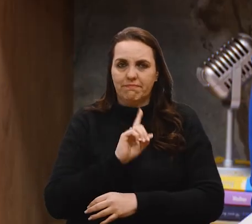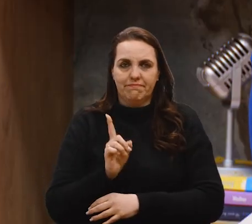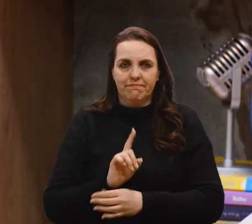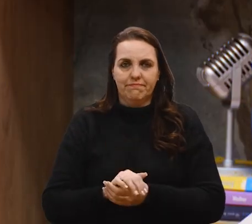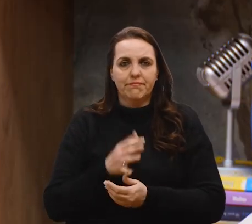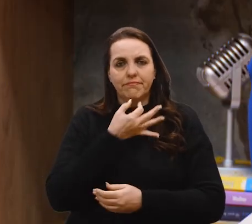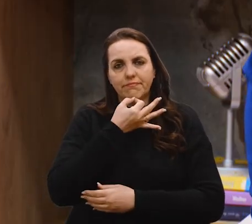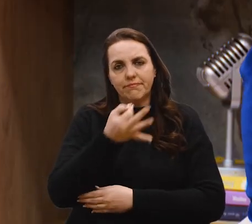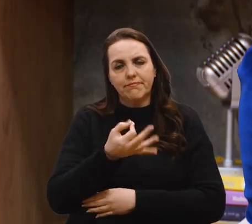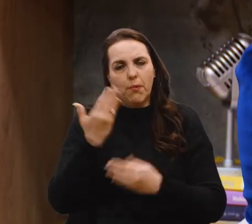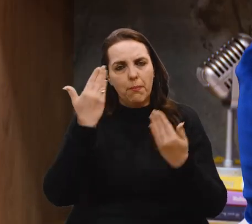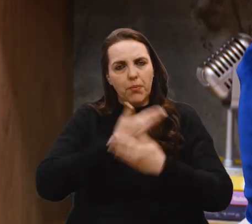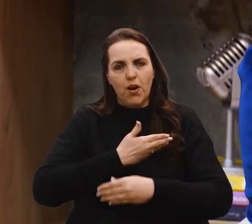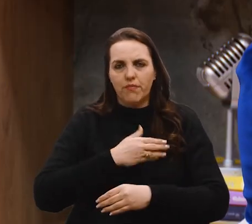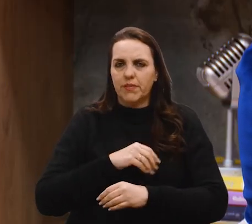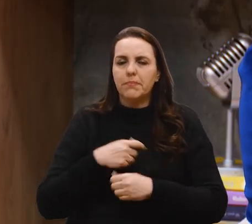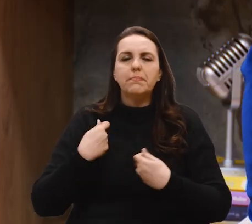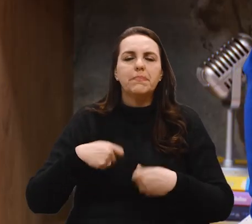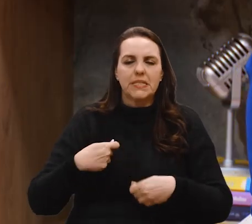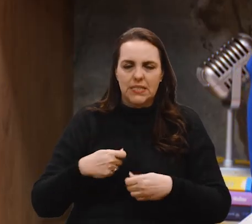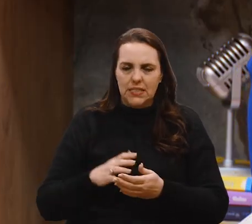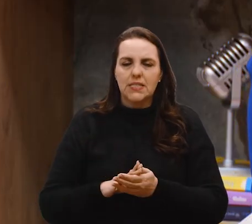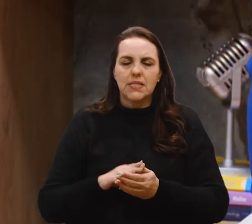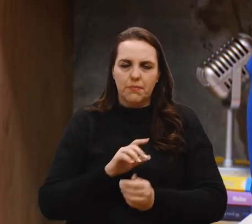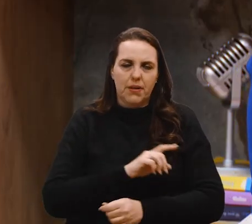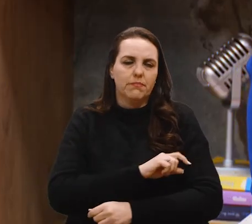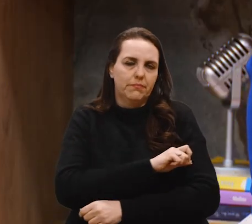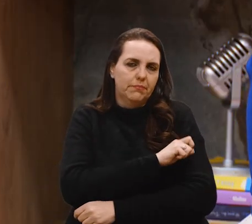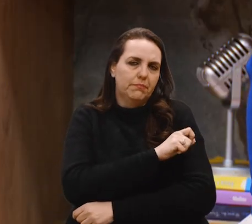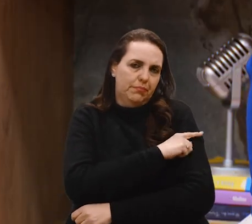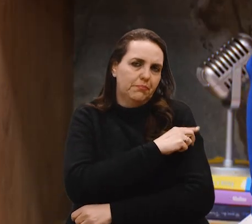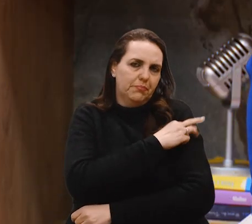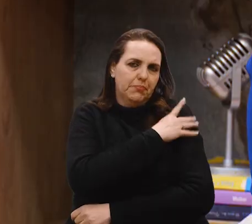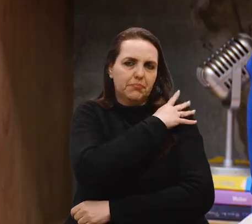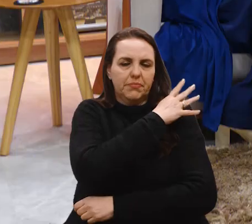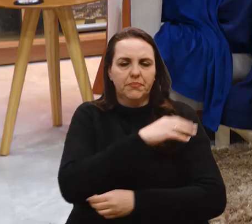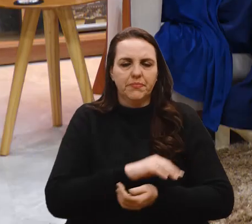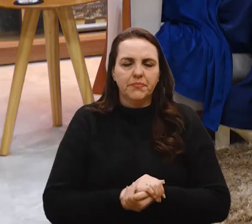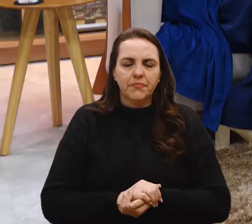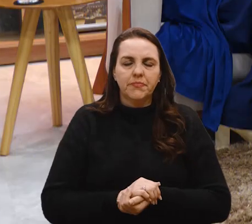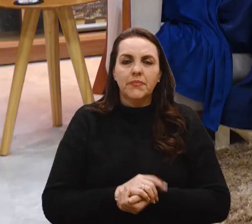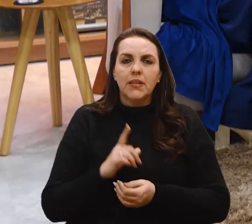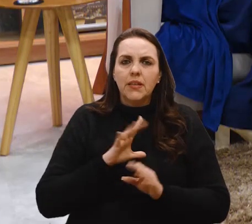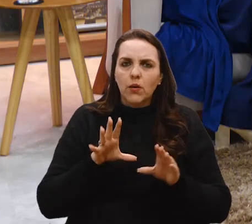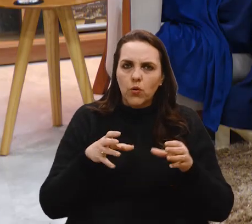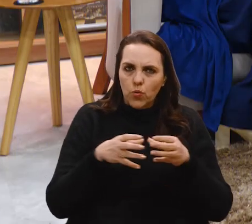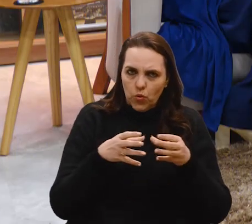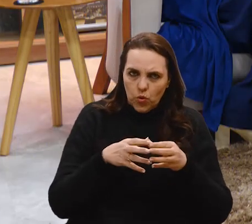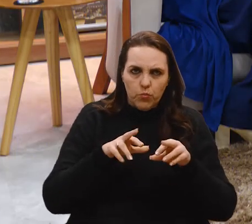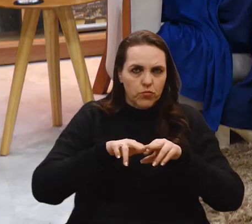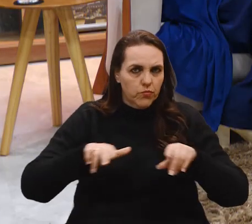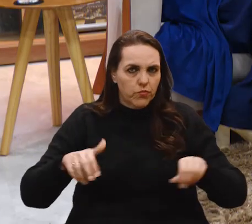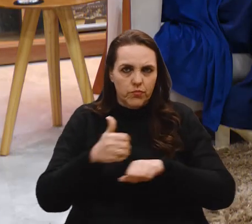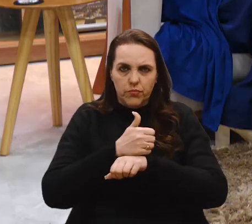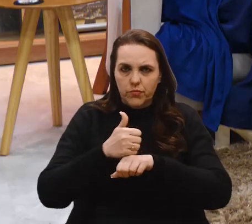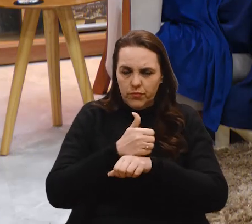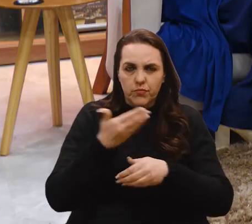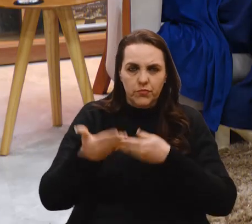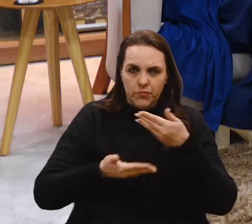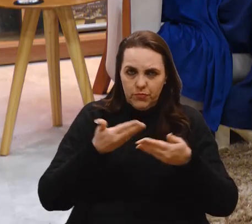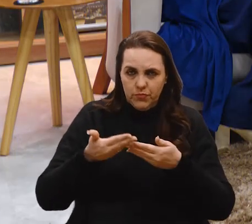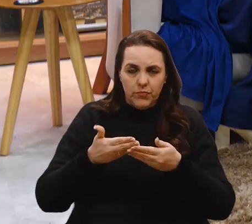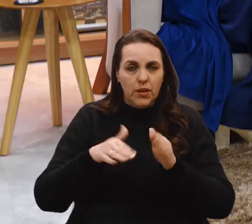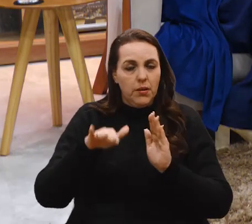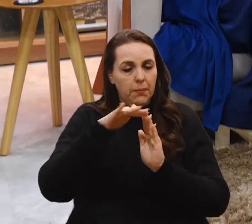as provas são essenciais pro pulo de ano. E Estela, daí tu tem uma equipe multidisciplinar e tem um cronograma de